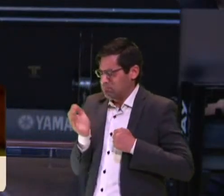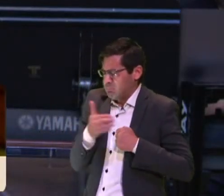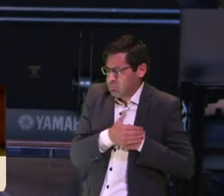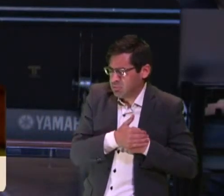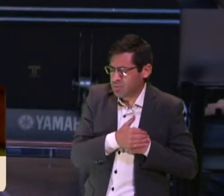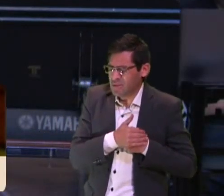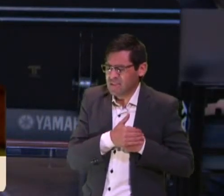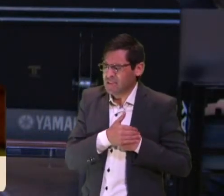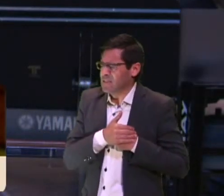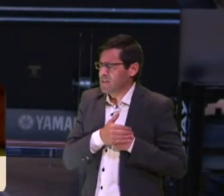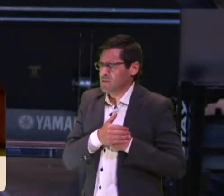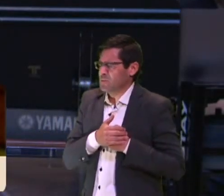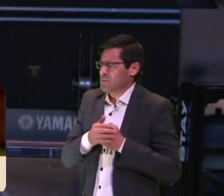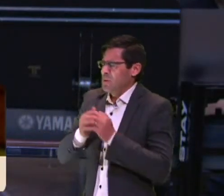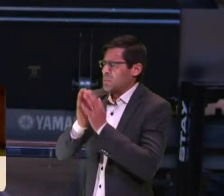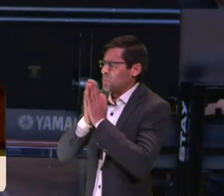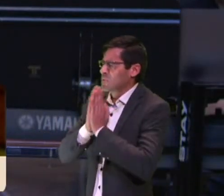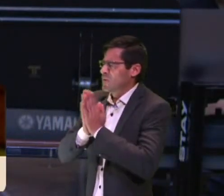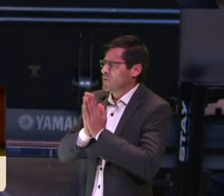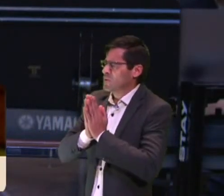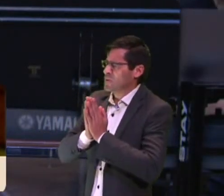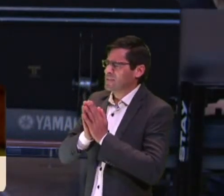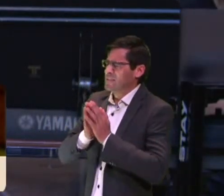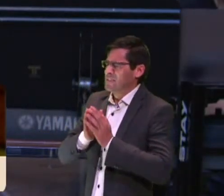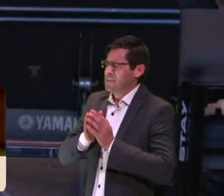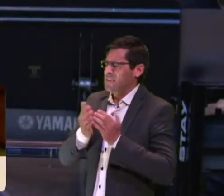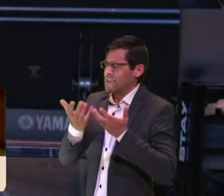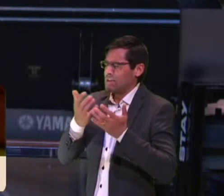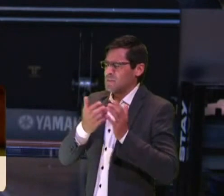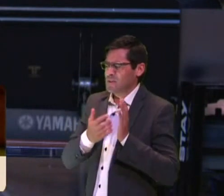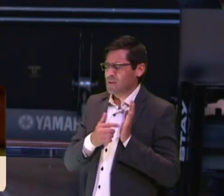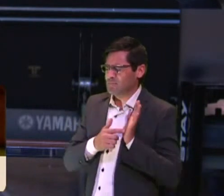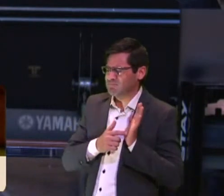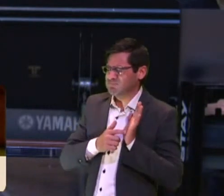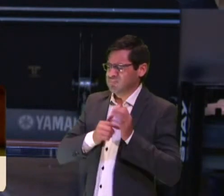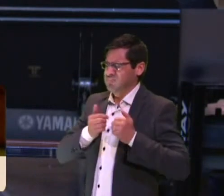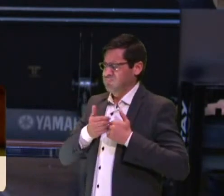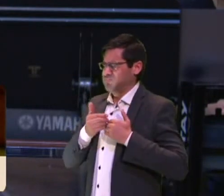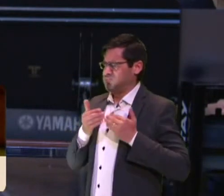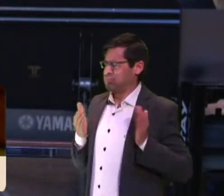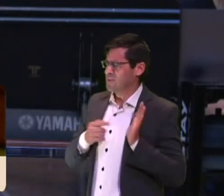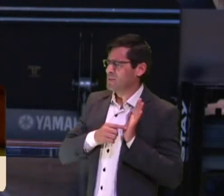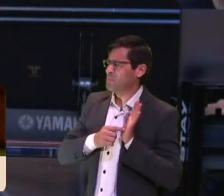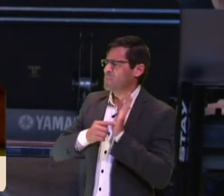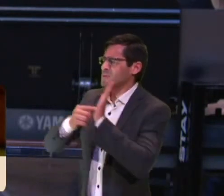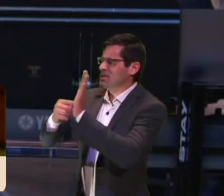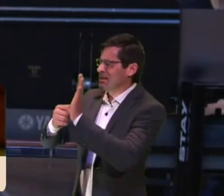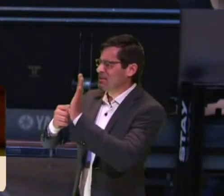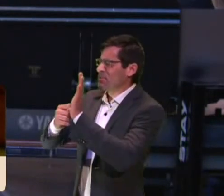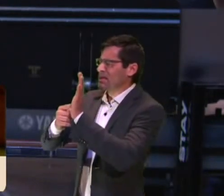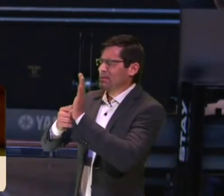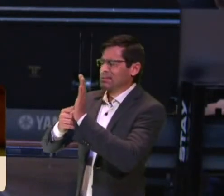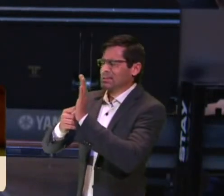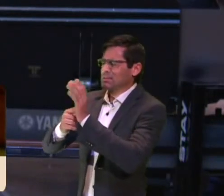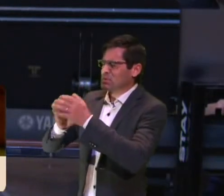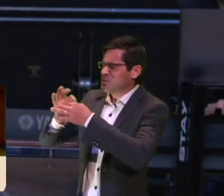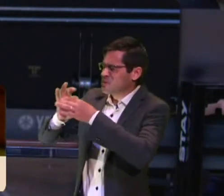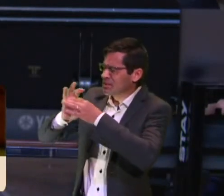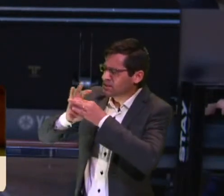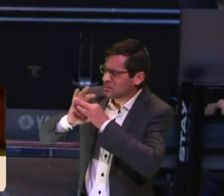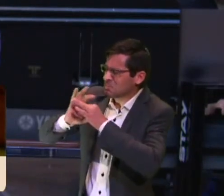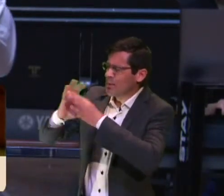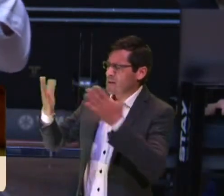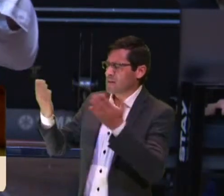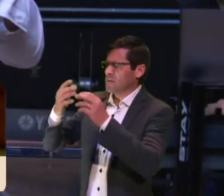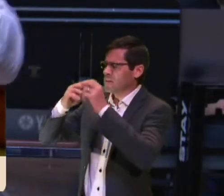algo em nossas vidas que nos impede de viver os depósitos da graça que o Senhor tem para nós hoje, nós